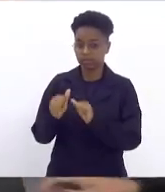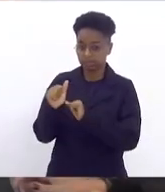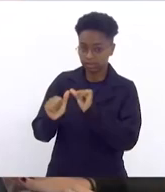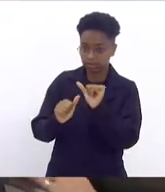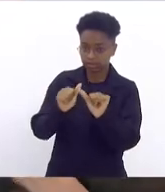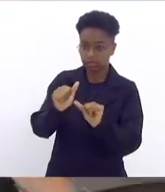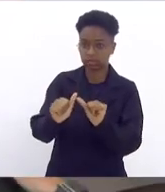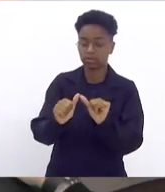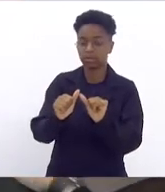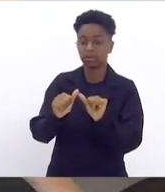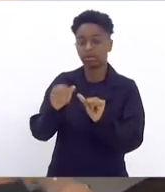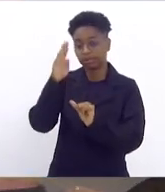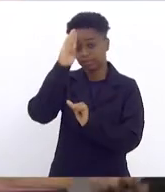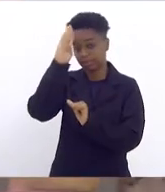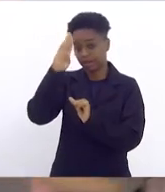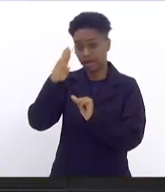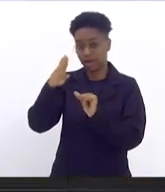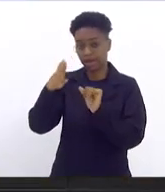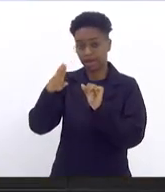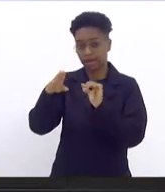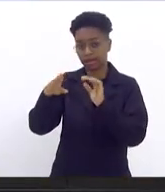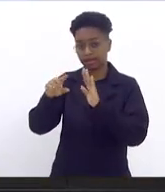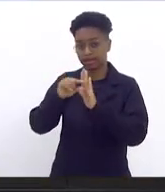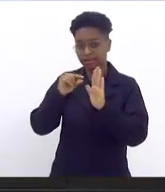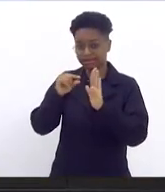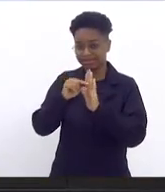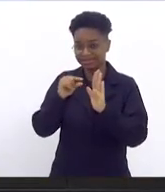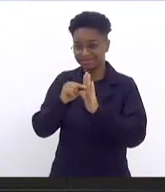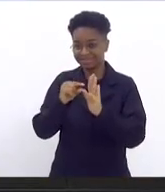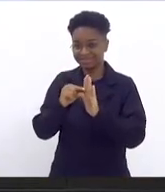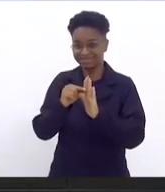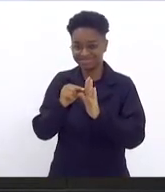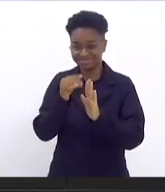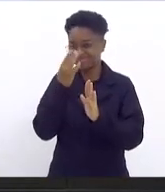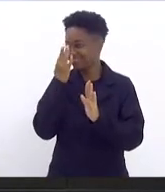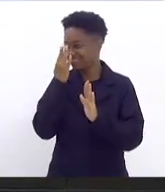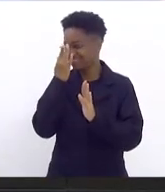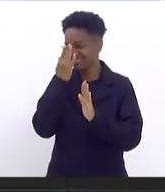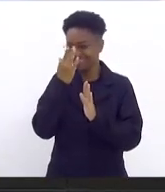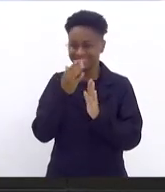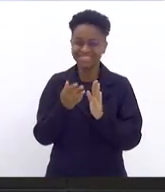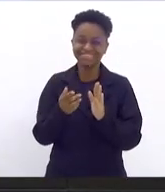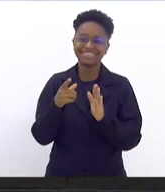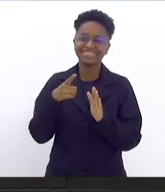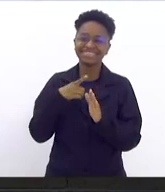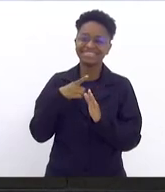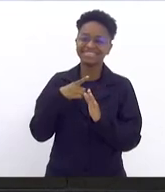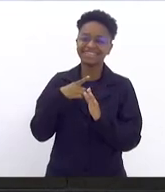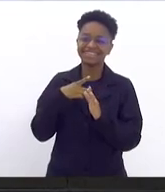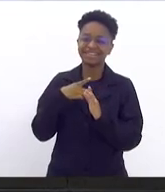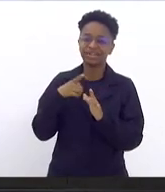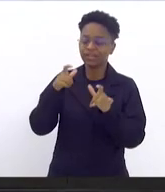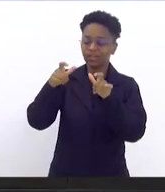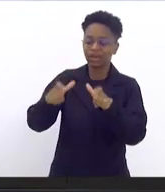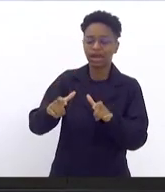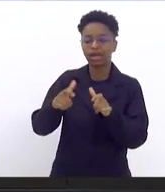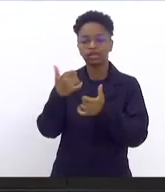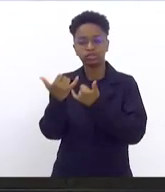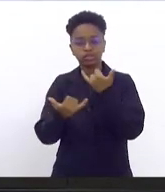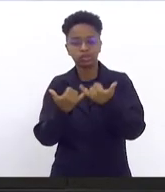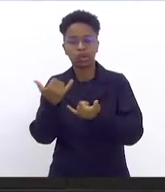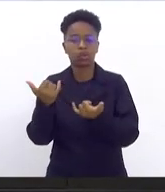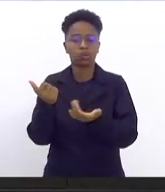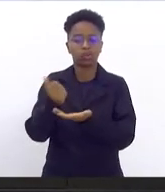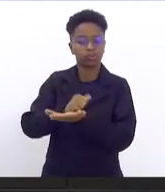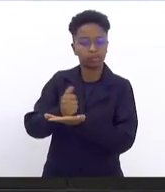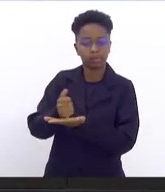mas sobretudo na ementa do projeto, porque ele fala espaço para jogos de tabuleiro, jogos